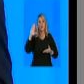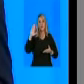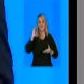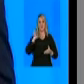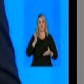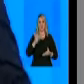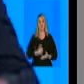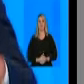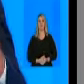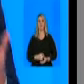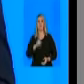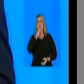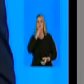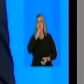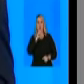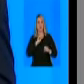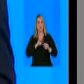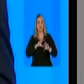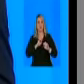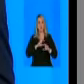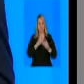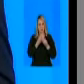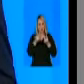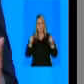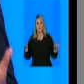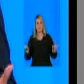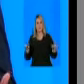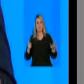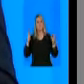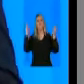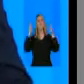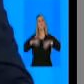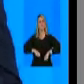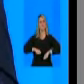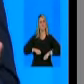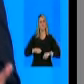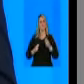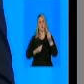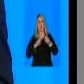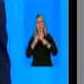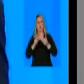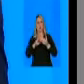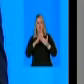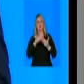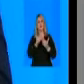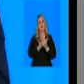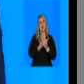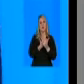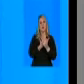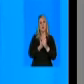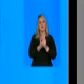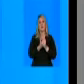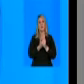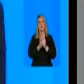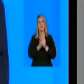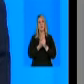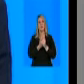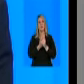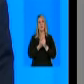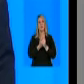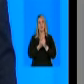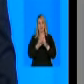levado. Né? Educação de qualidade, é possível, né, fazer com que as escolas, pelo menos, que